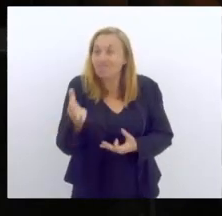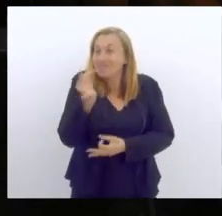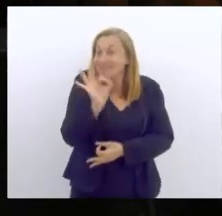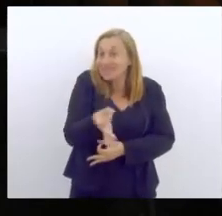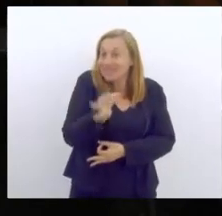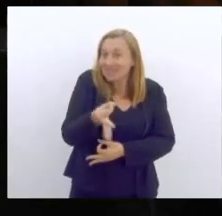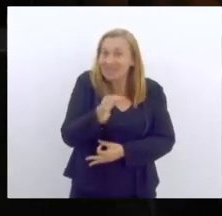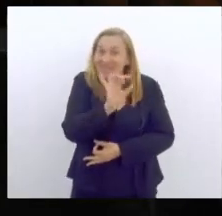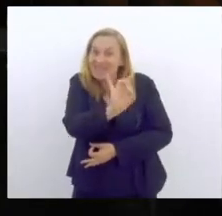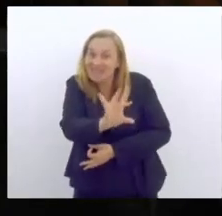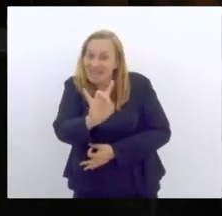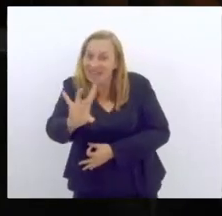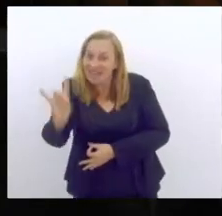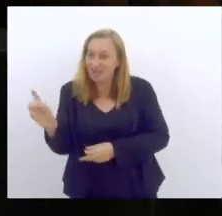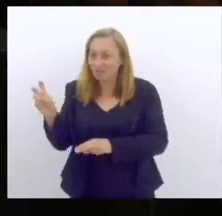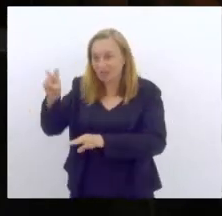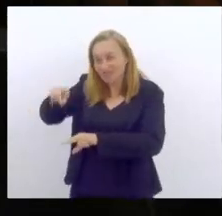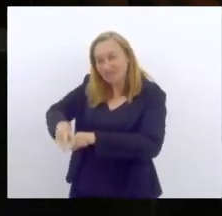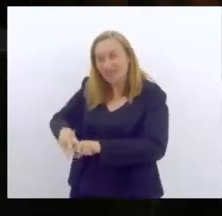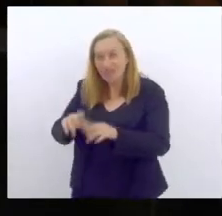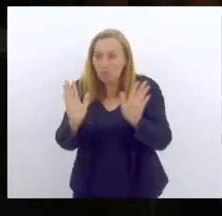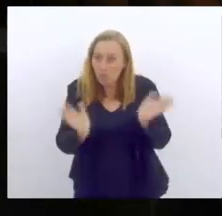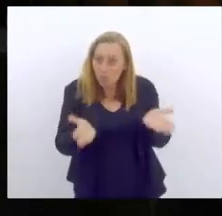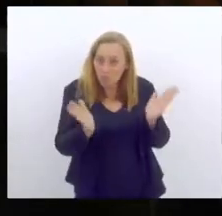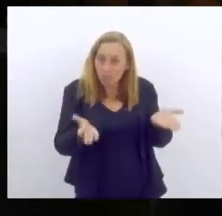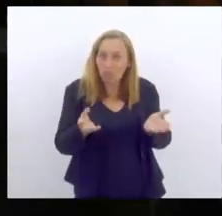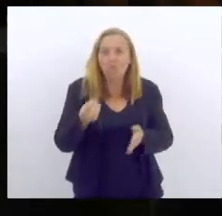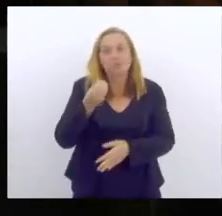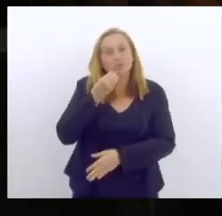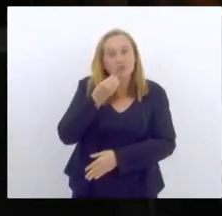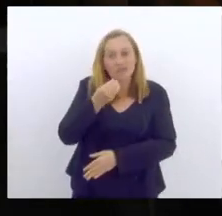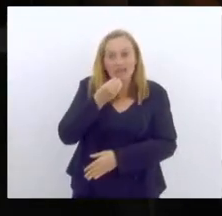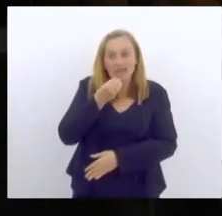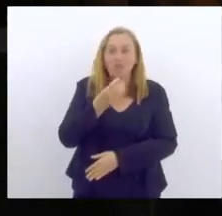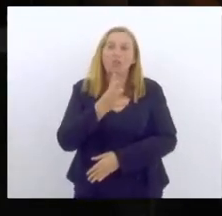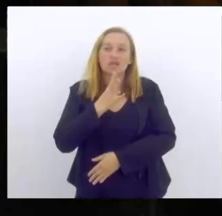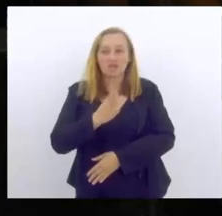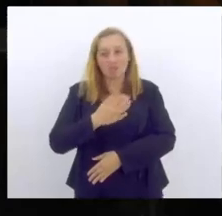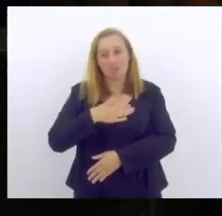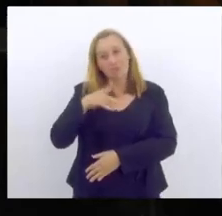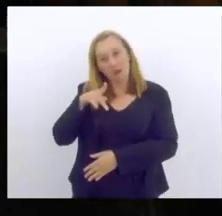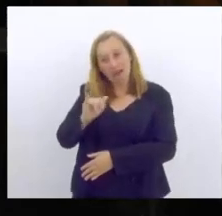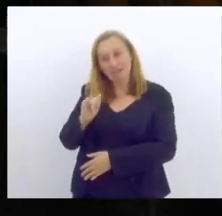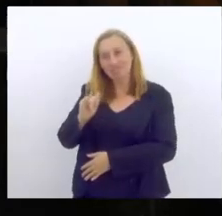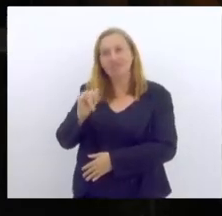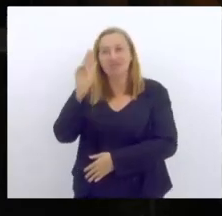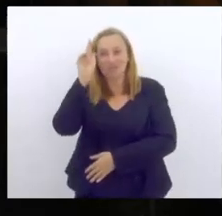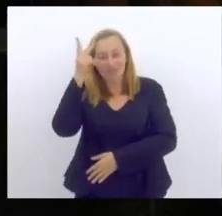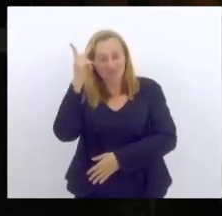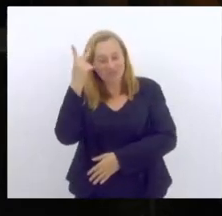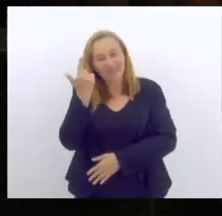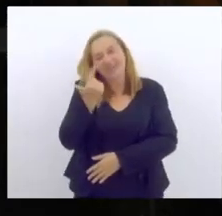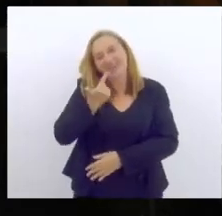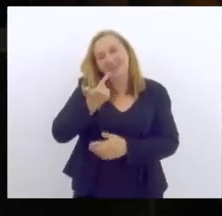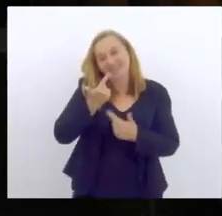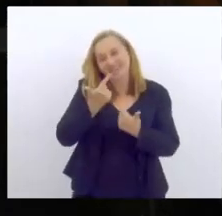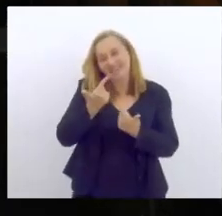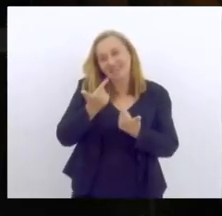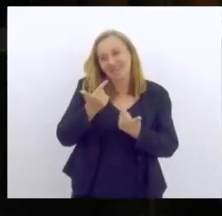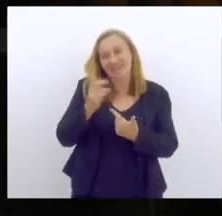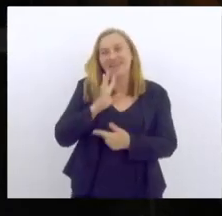que cada um que está sentada aqui hoje e que teve oportunidade de conviver com meu pai tem uma história bacana